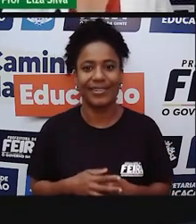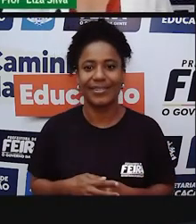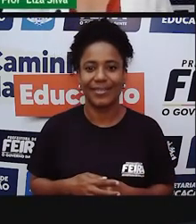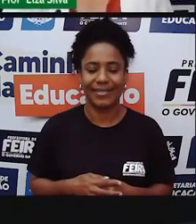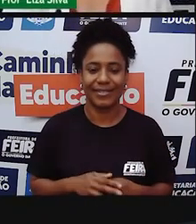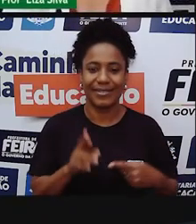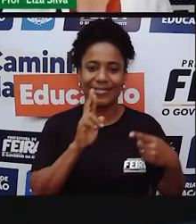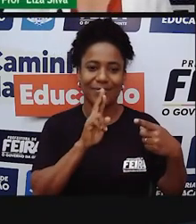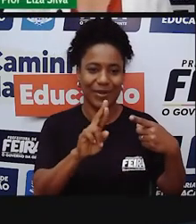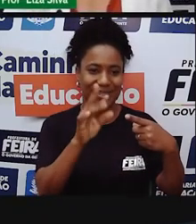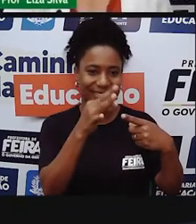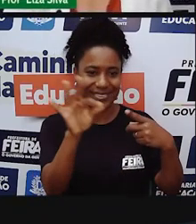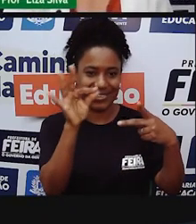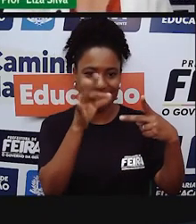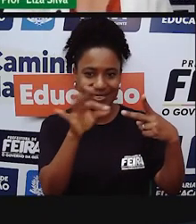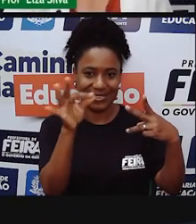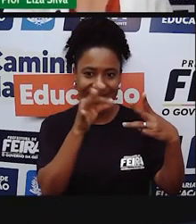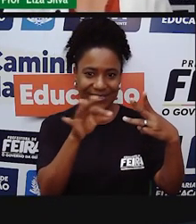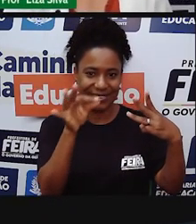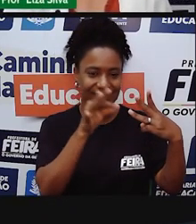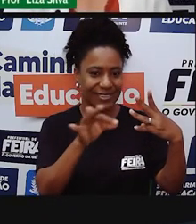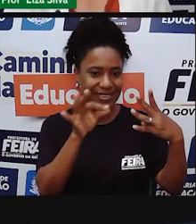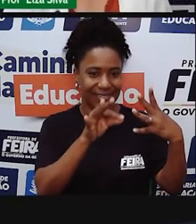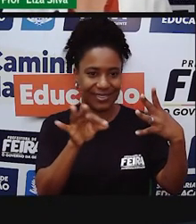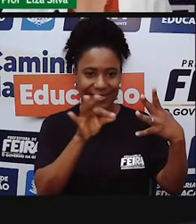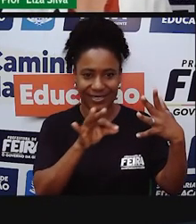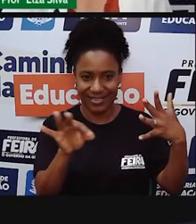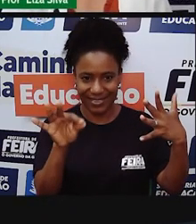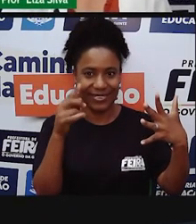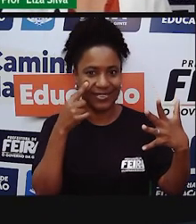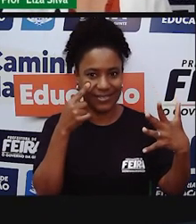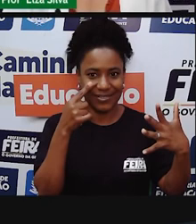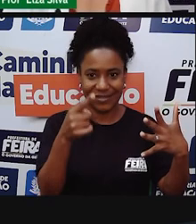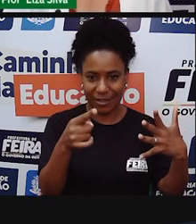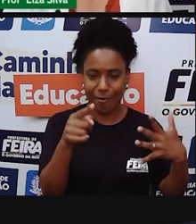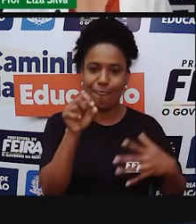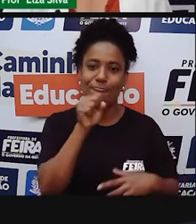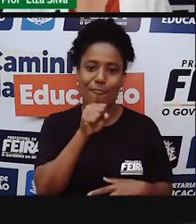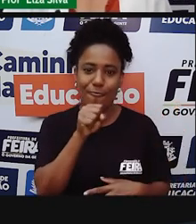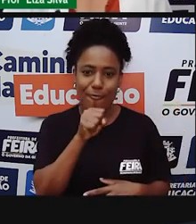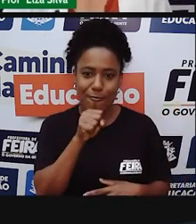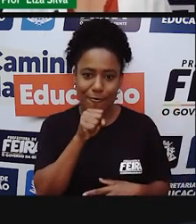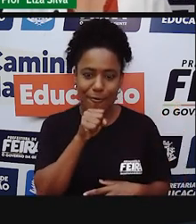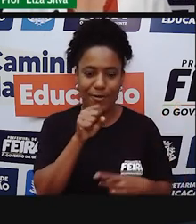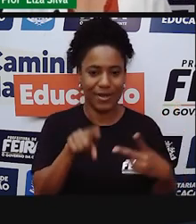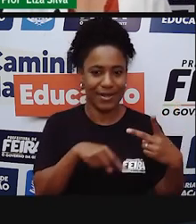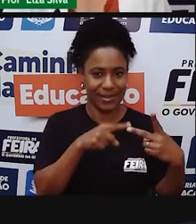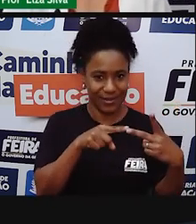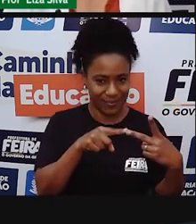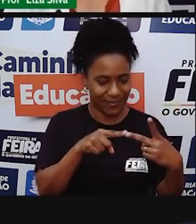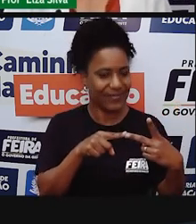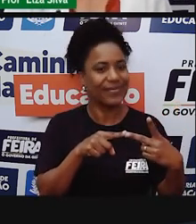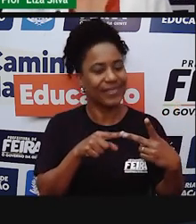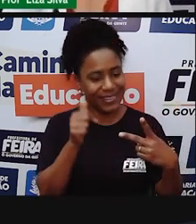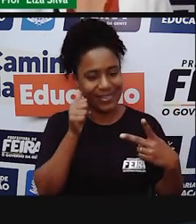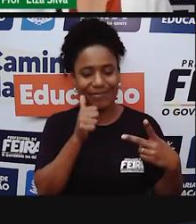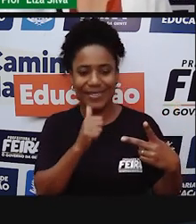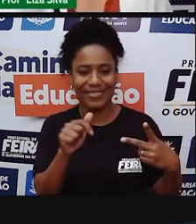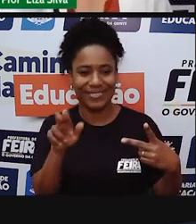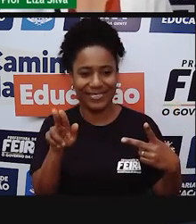He is my grandfather. Ele é o meu avô. These are my siblings. Eles são meus